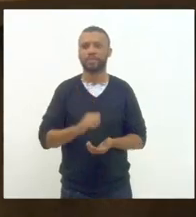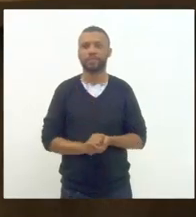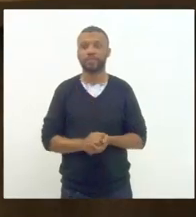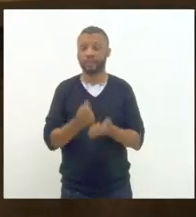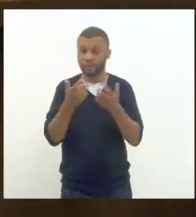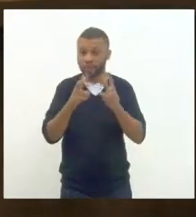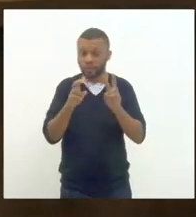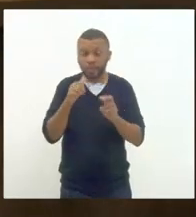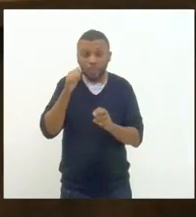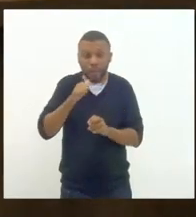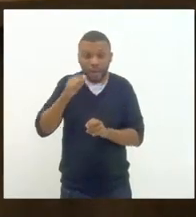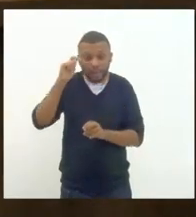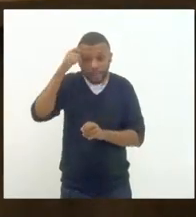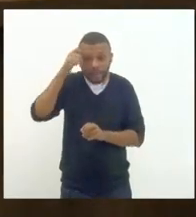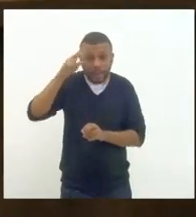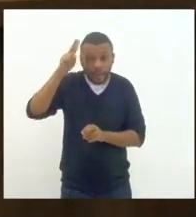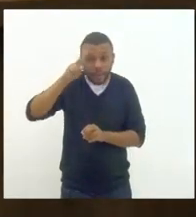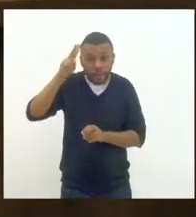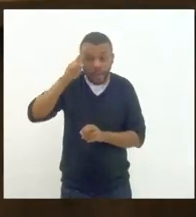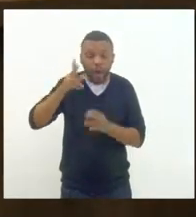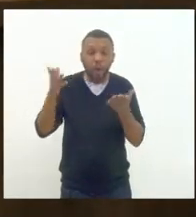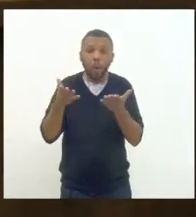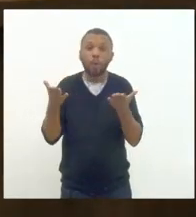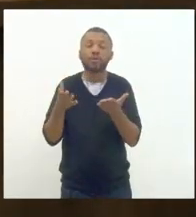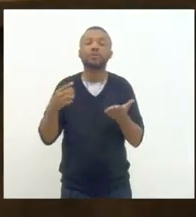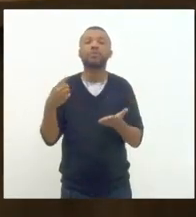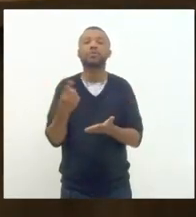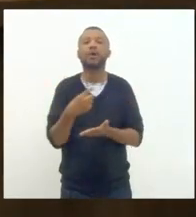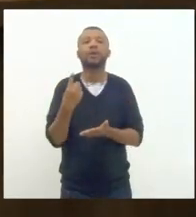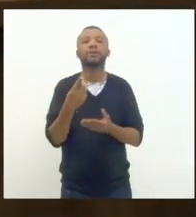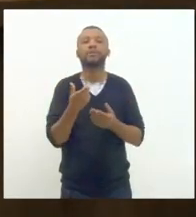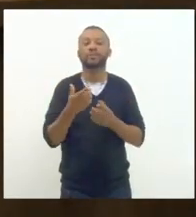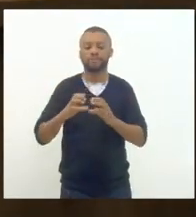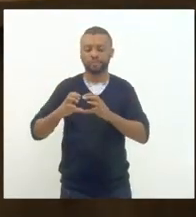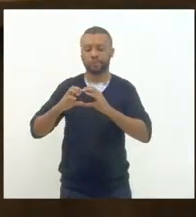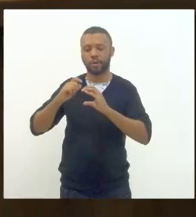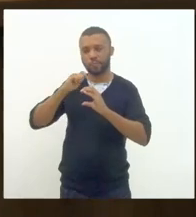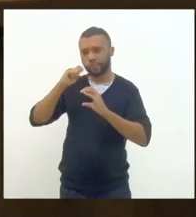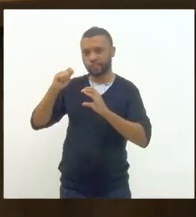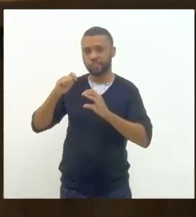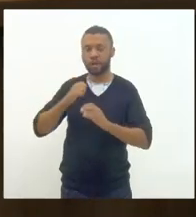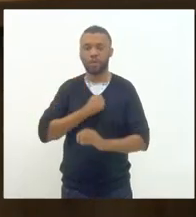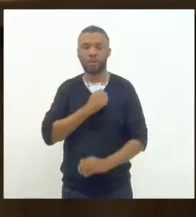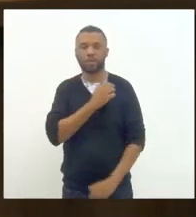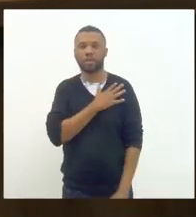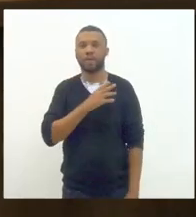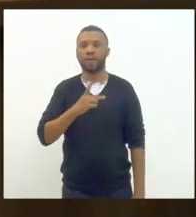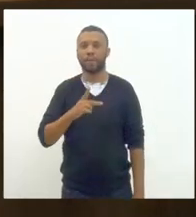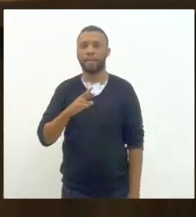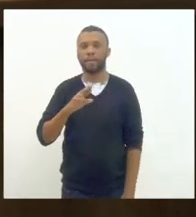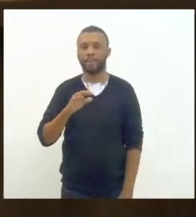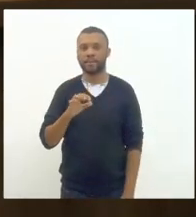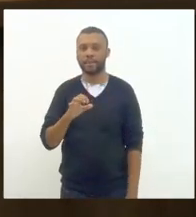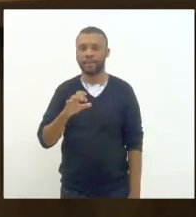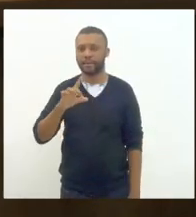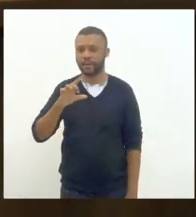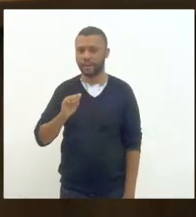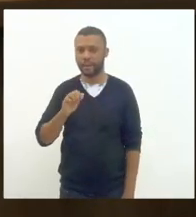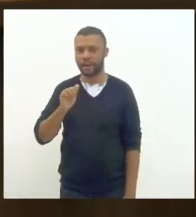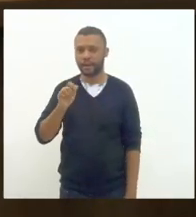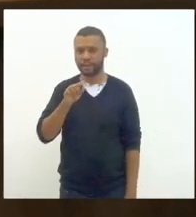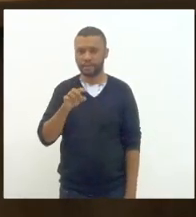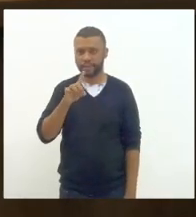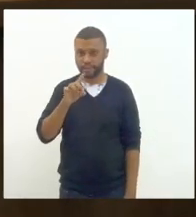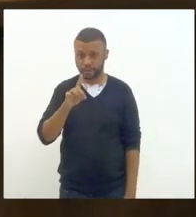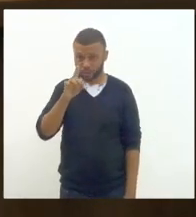mulheres pretas, queria lembrar que hoje nós entregamos a medalha Tiradentes para a Coronel Priscila Azevedo, comandante da